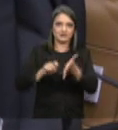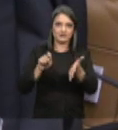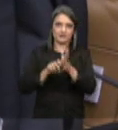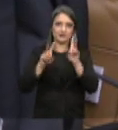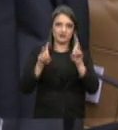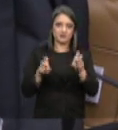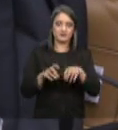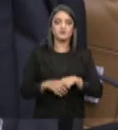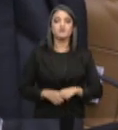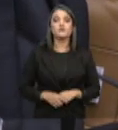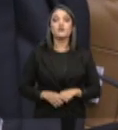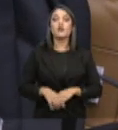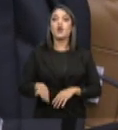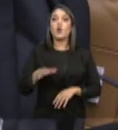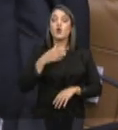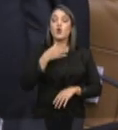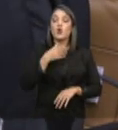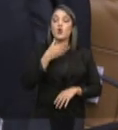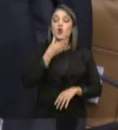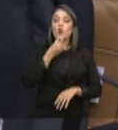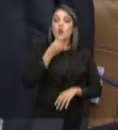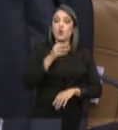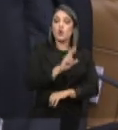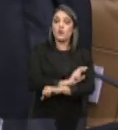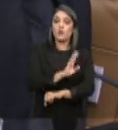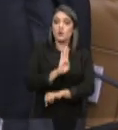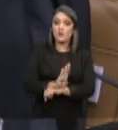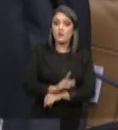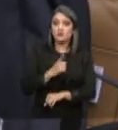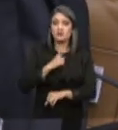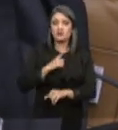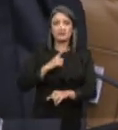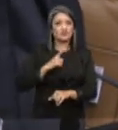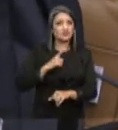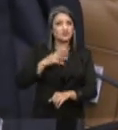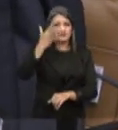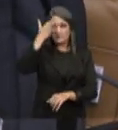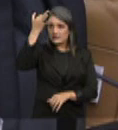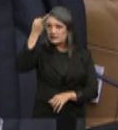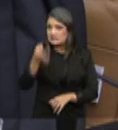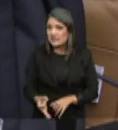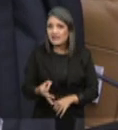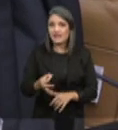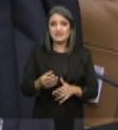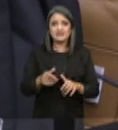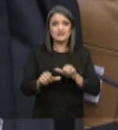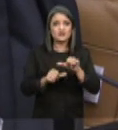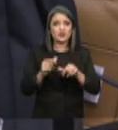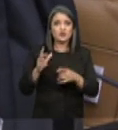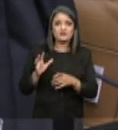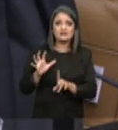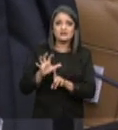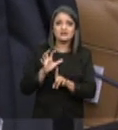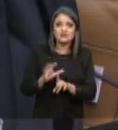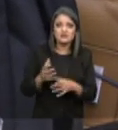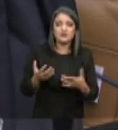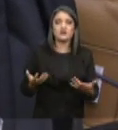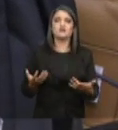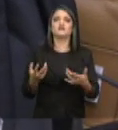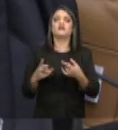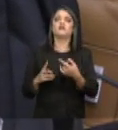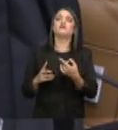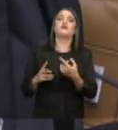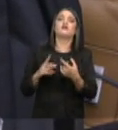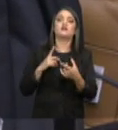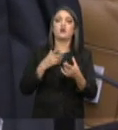homem como era ruim de convicções e removíveis escreveu mero